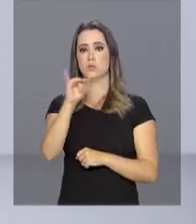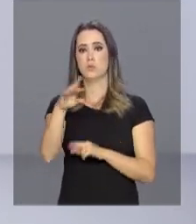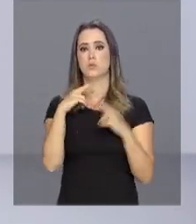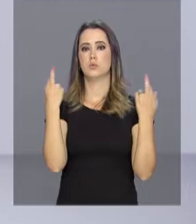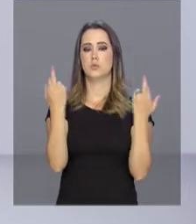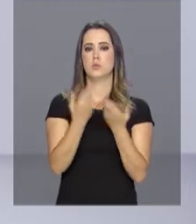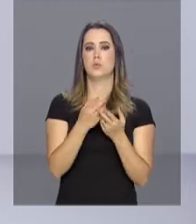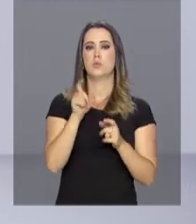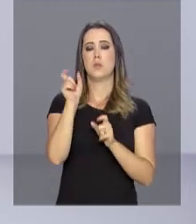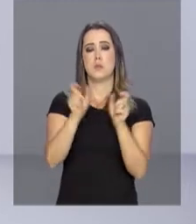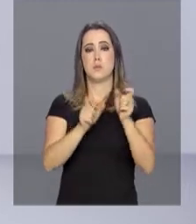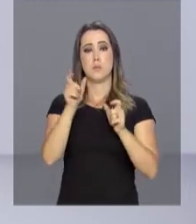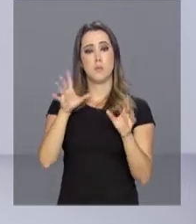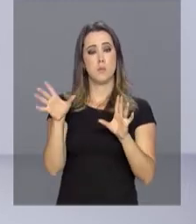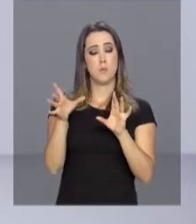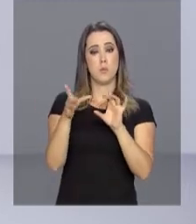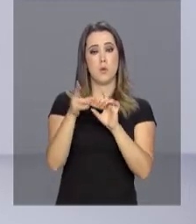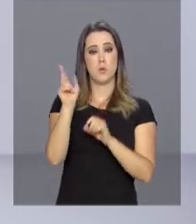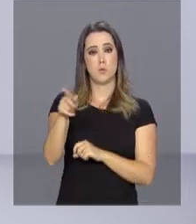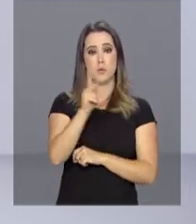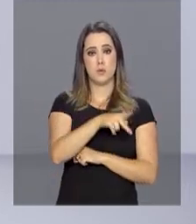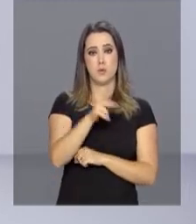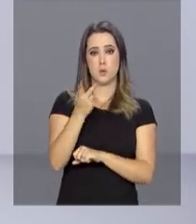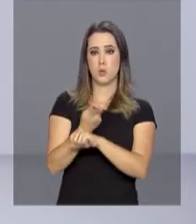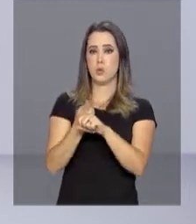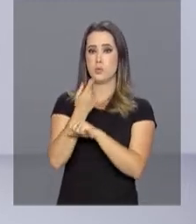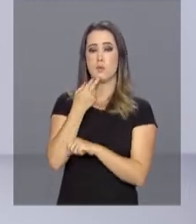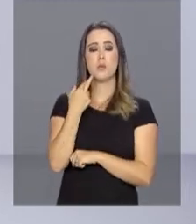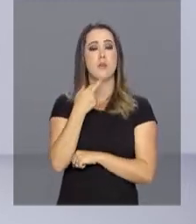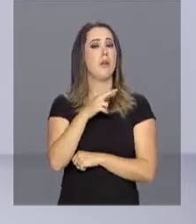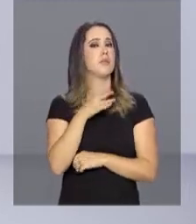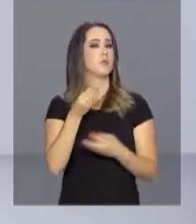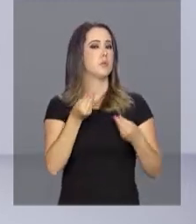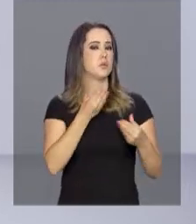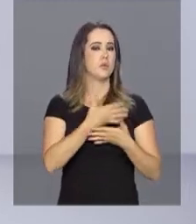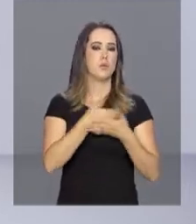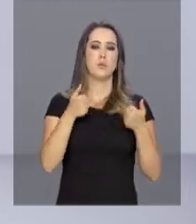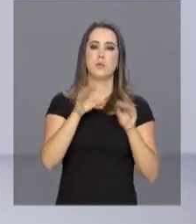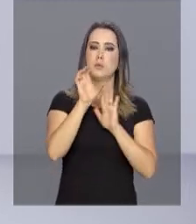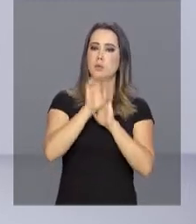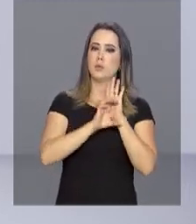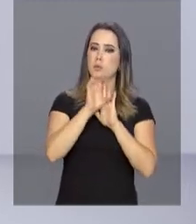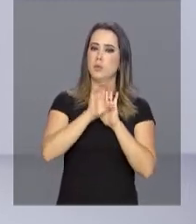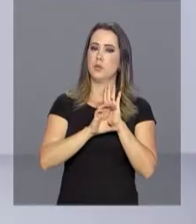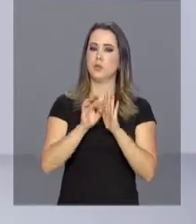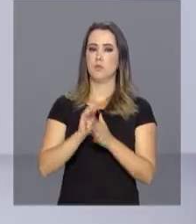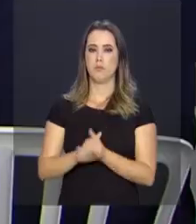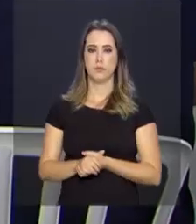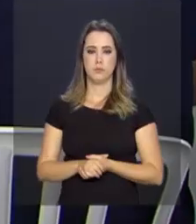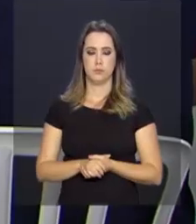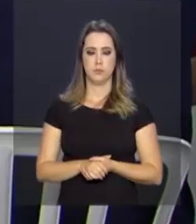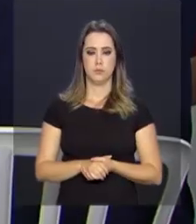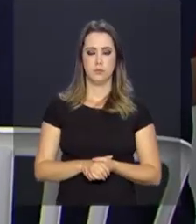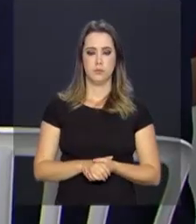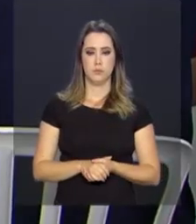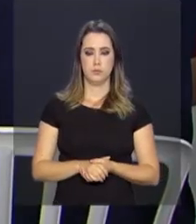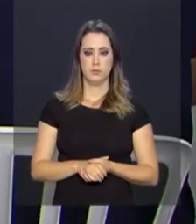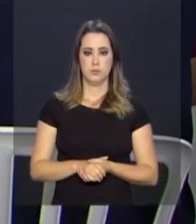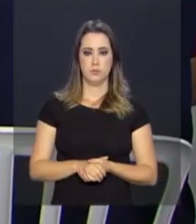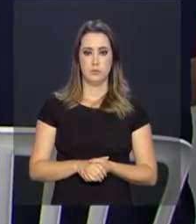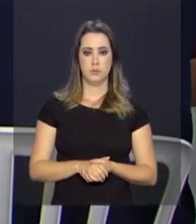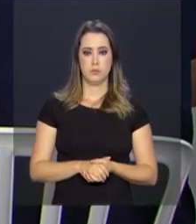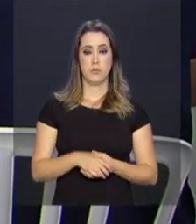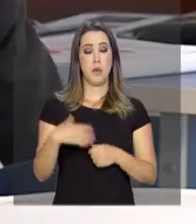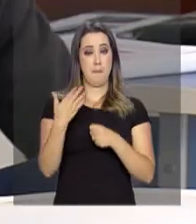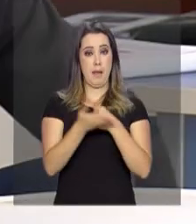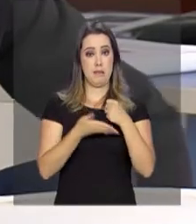dia de reunir os educadores em busca de soluções que possam aprimorar o currículo nas escolas. A